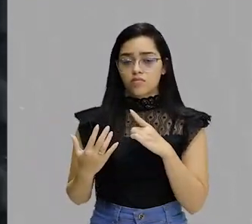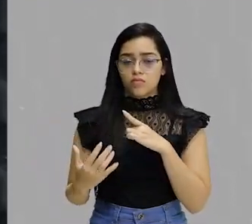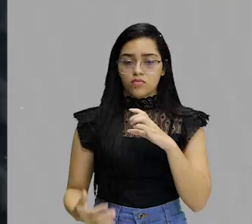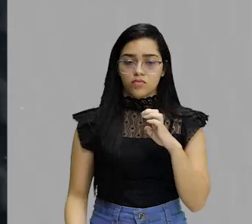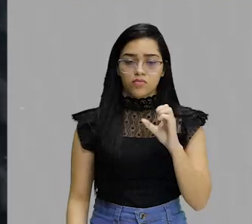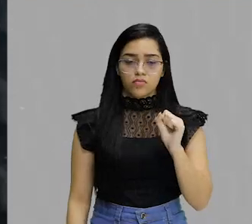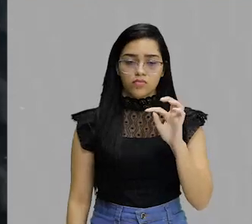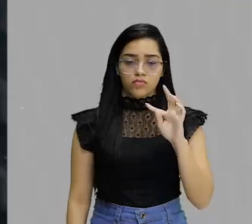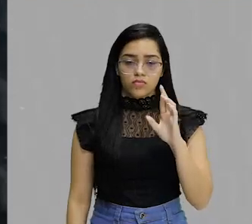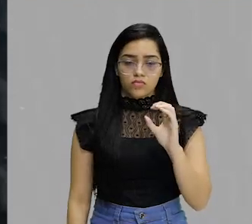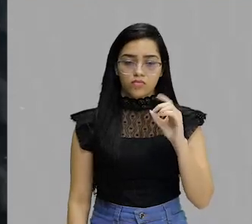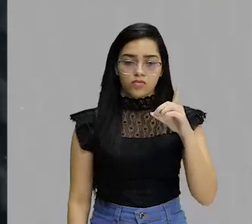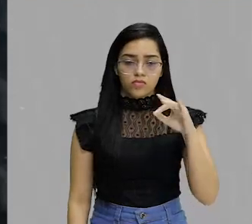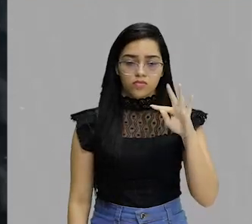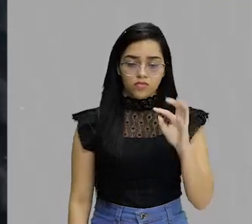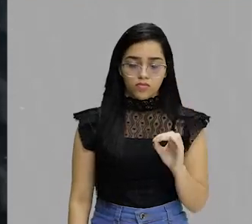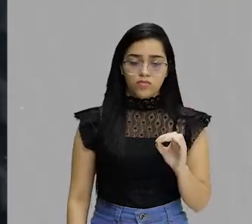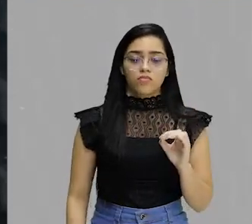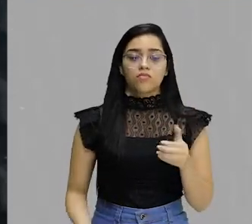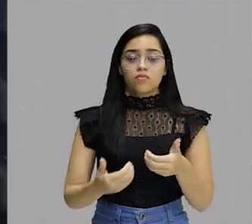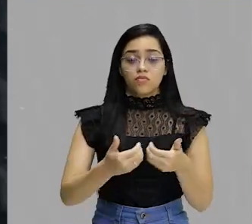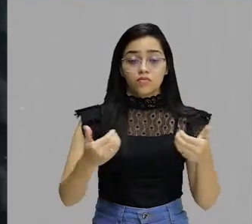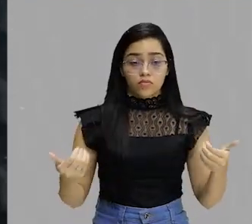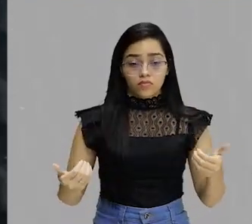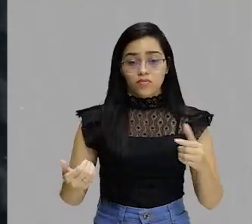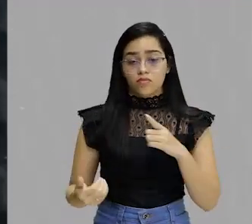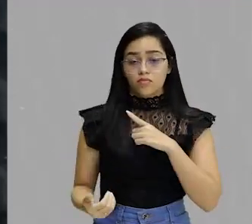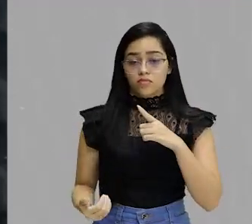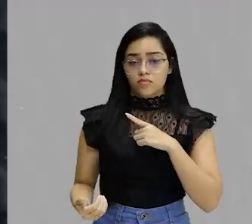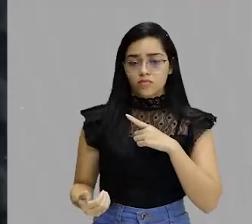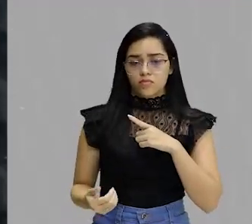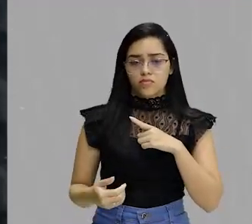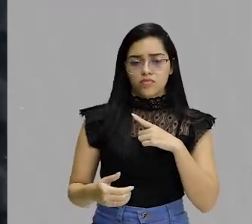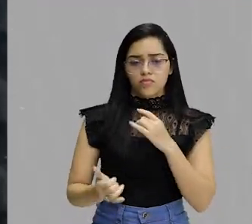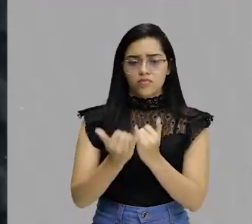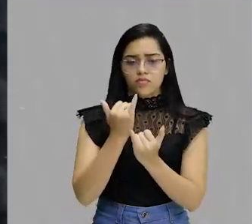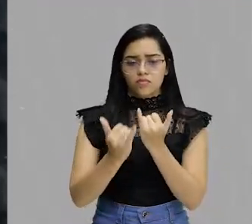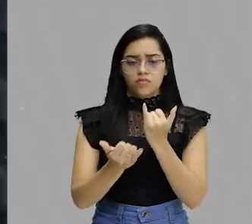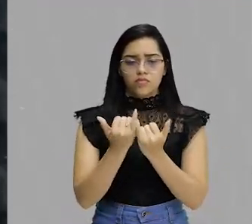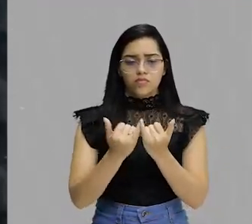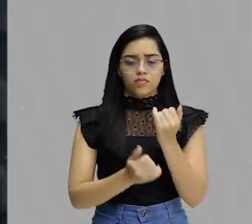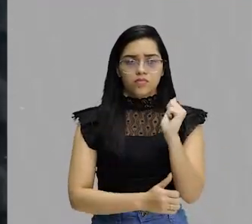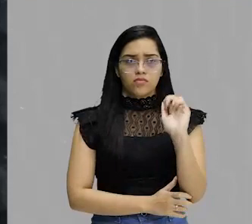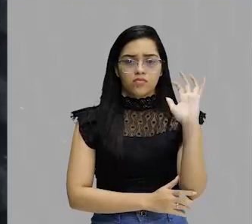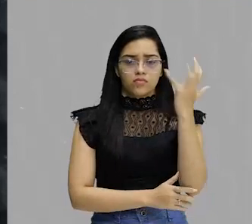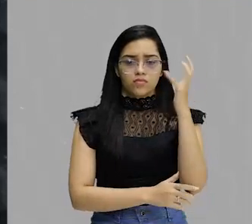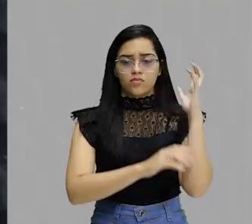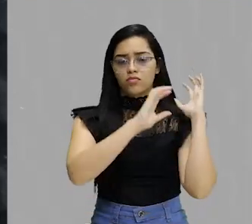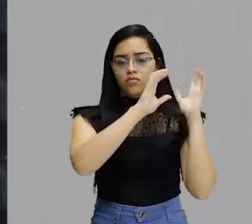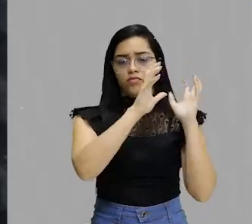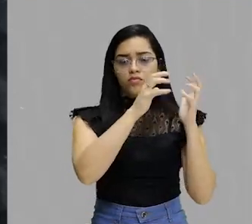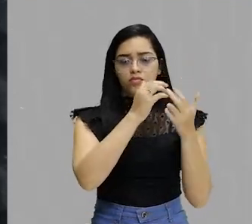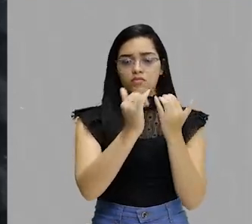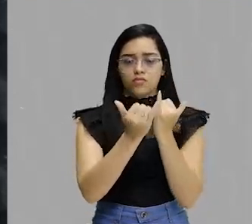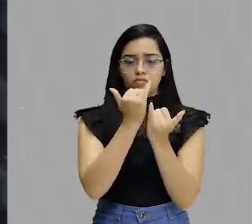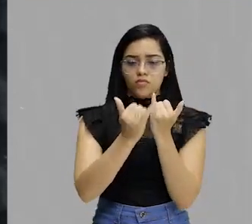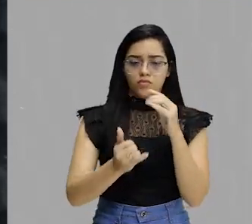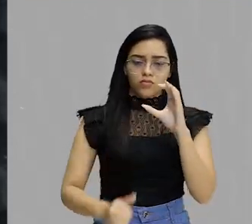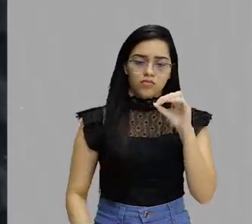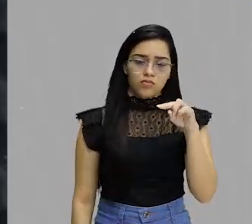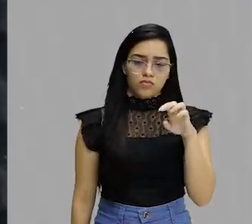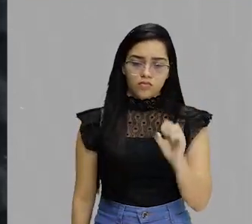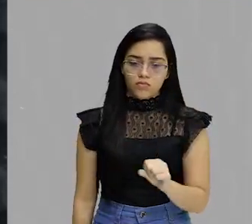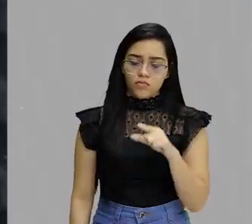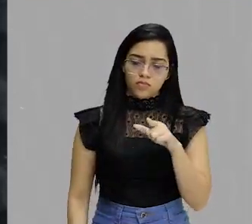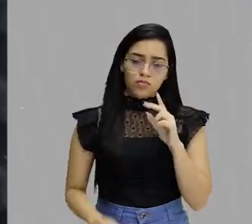estróbilo. Então, essa aqui é a divisão cicadófita. Esporófito tem a aparência de palmeira, com cones. Quando